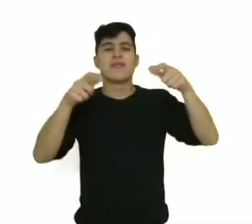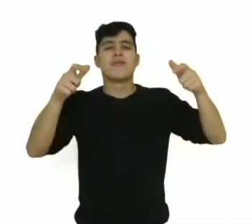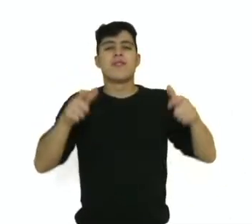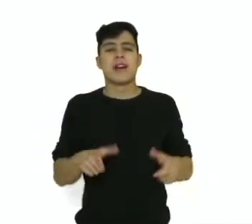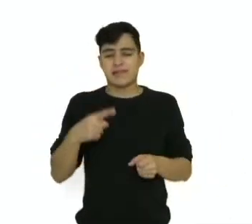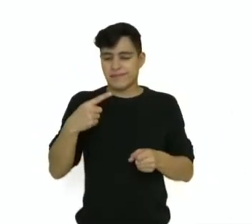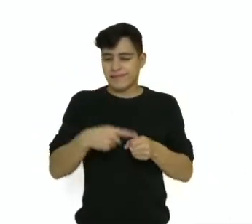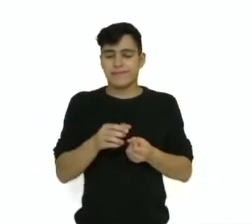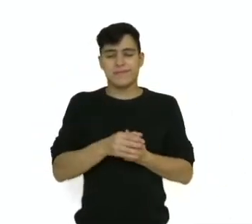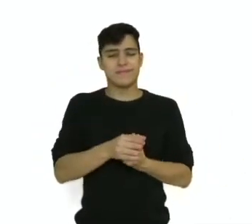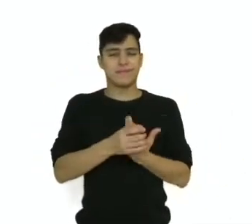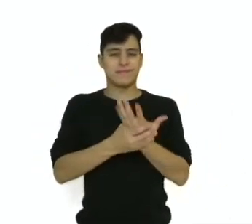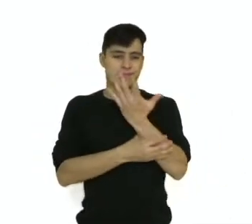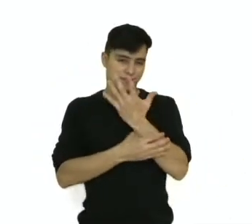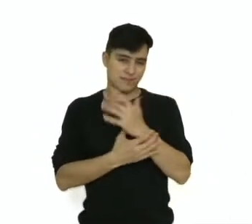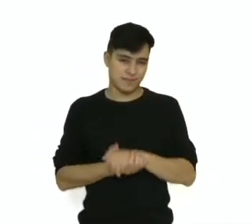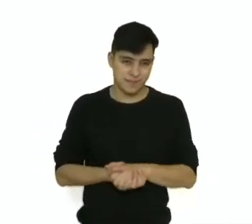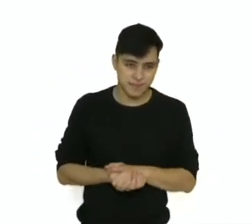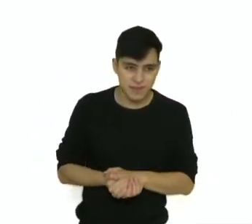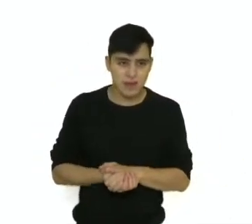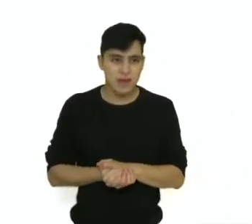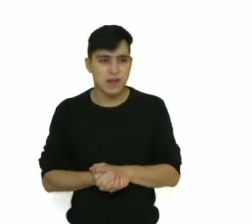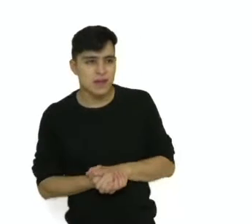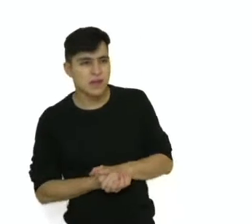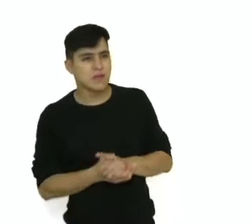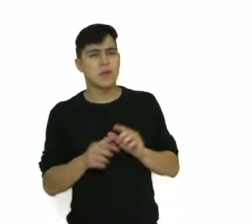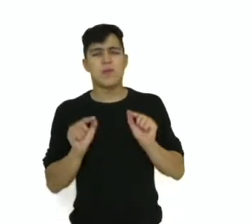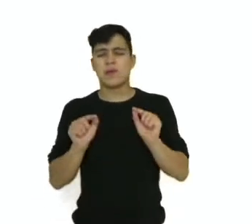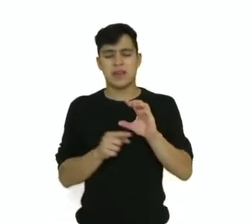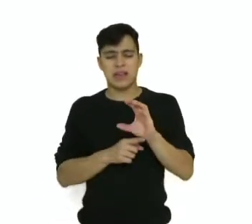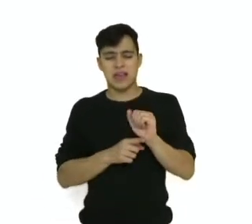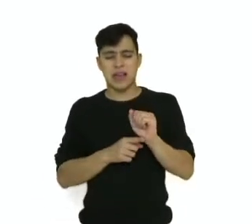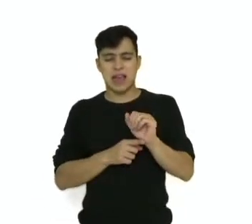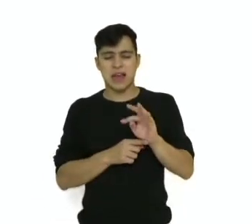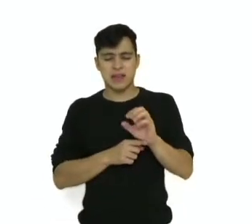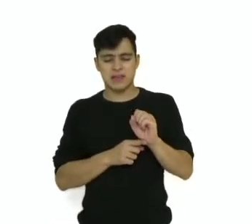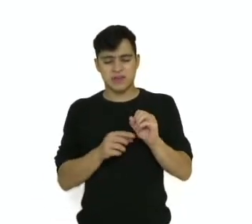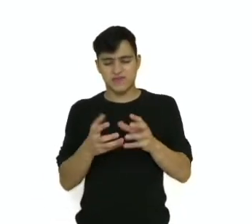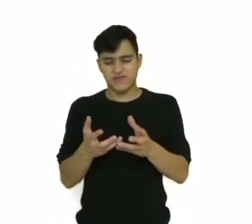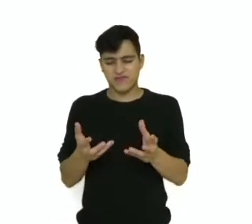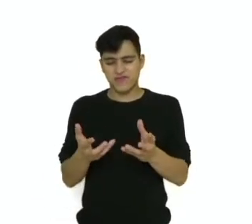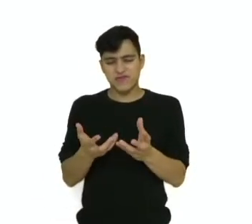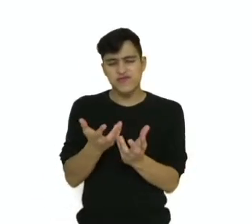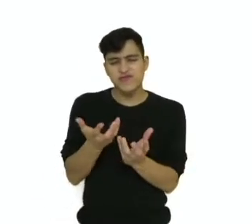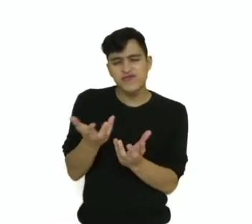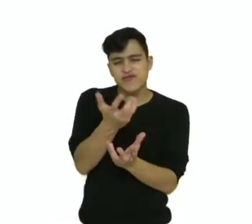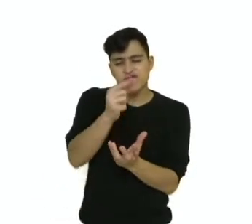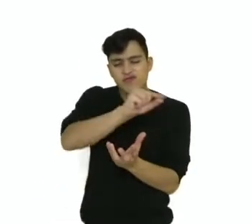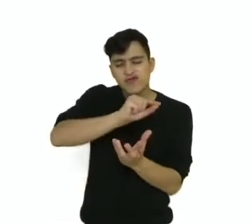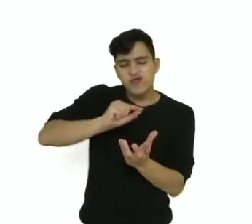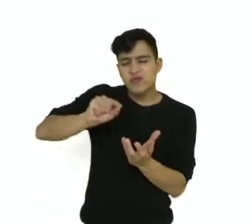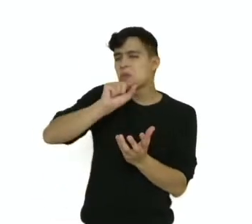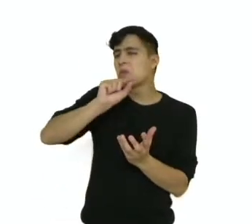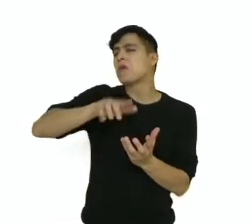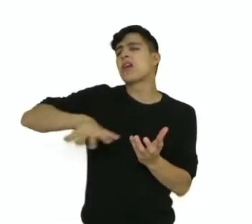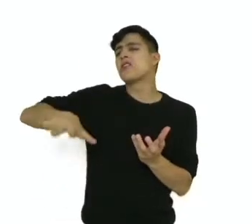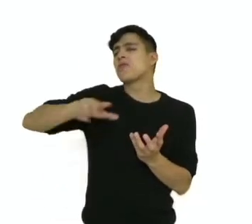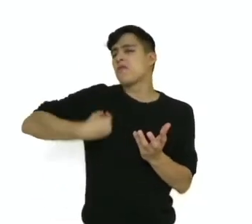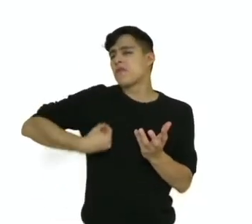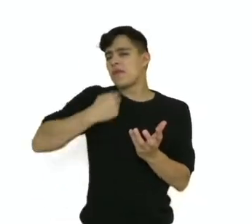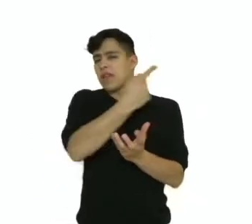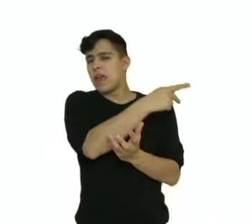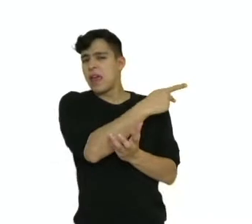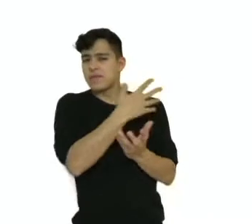de sua capital. O que o cacto indica sobre a região em que os astecas viviam? Por que os